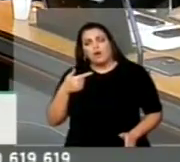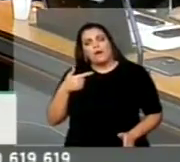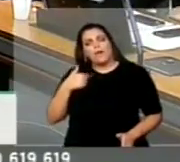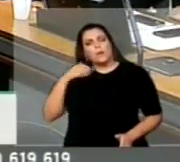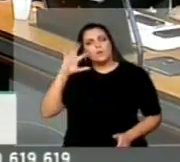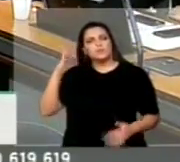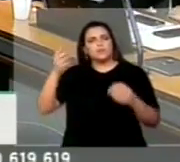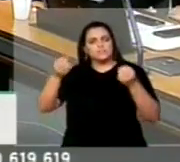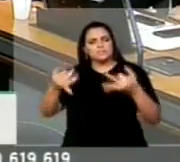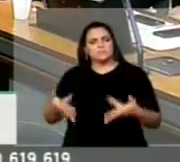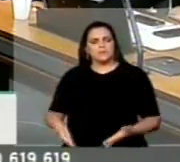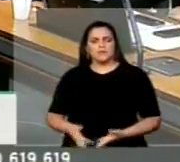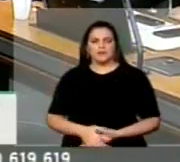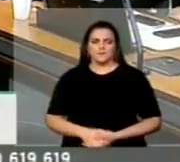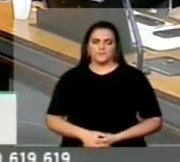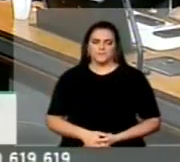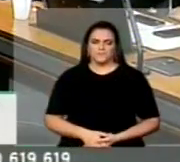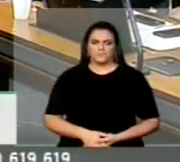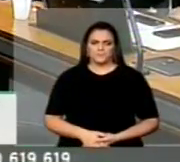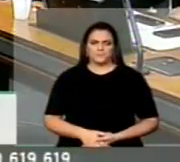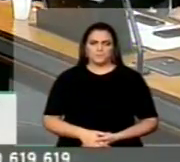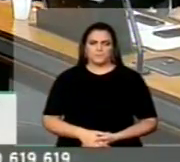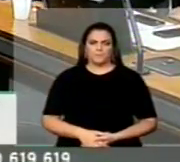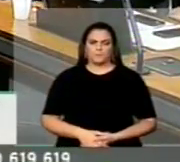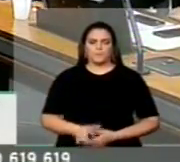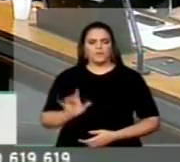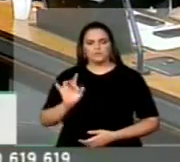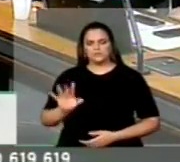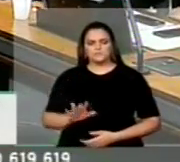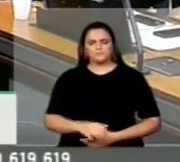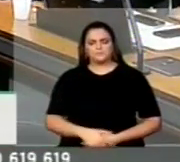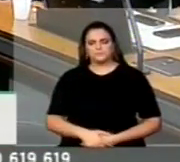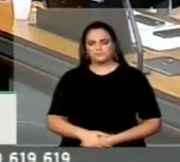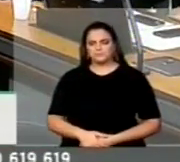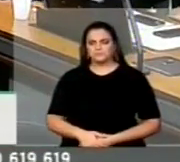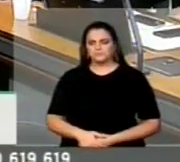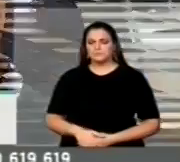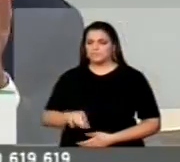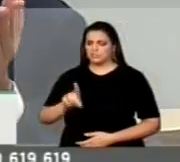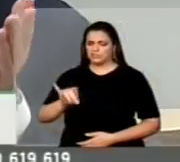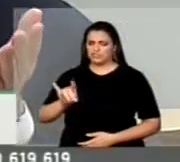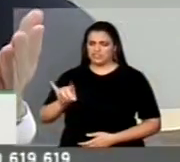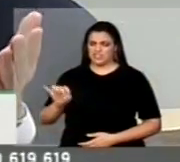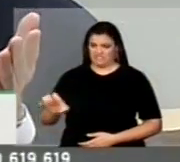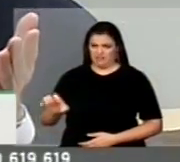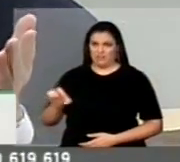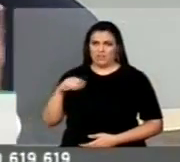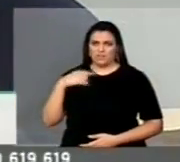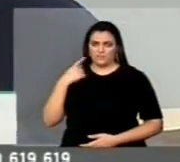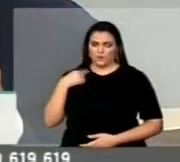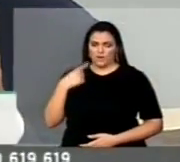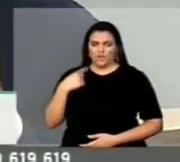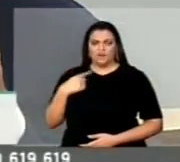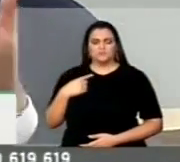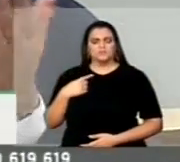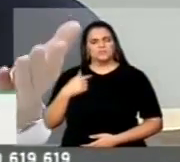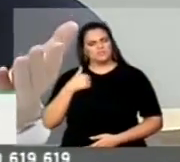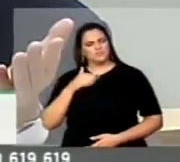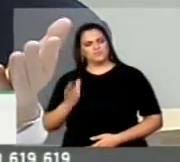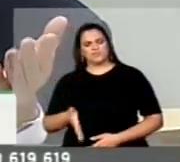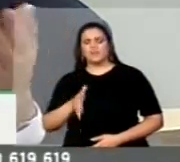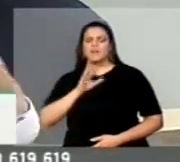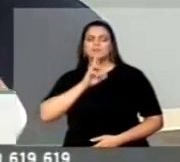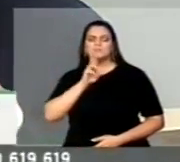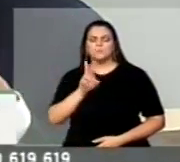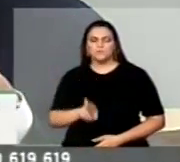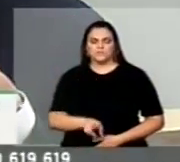não estou me furtando de responder. Então, era essa a consideração. Quanto ao Didier, que o advogado, eu já respondi isso aqui, mas